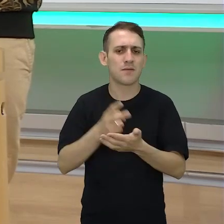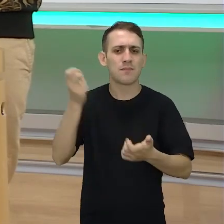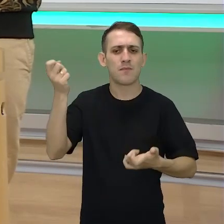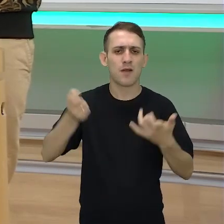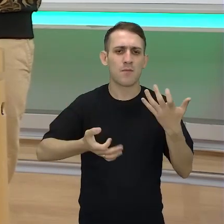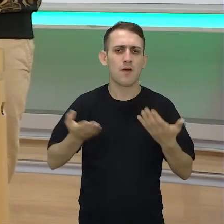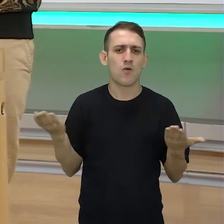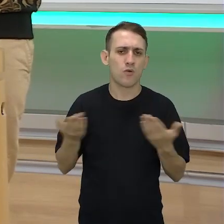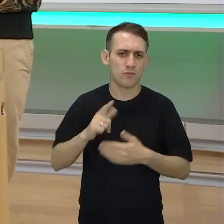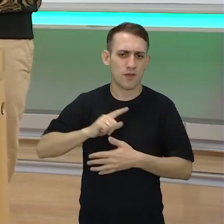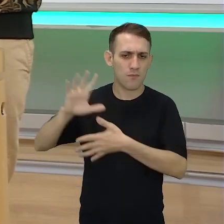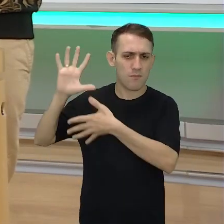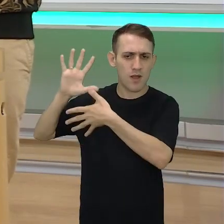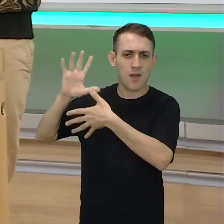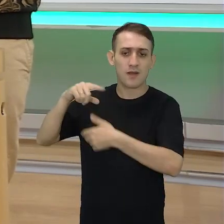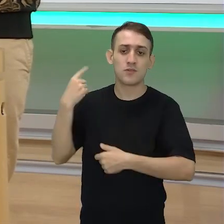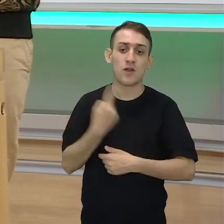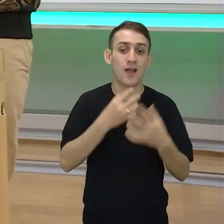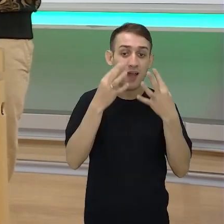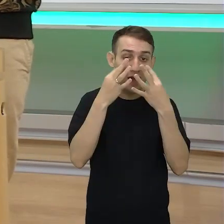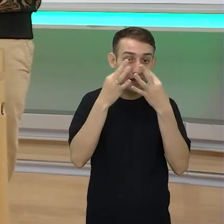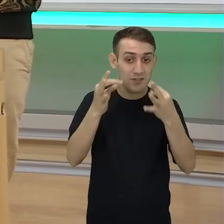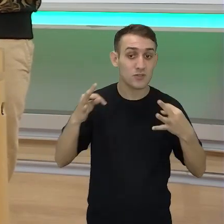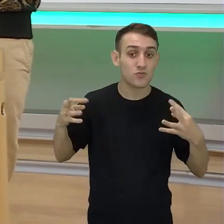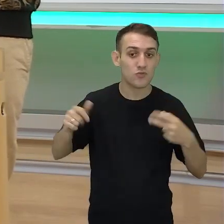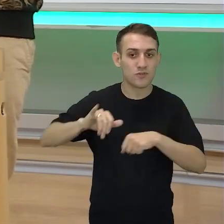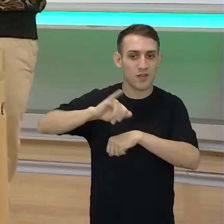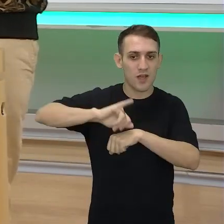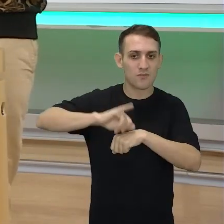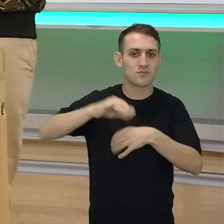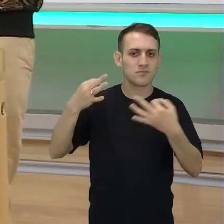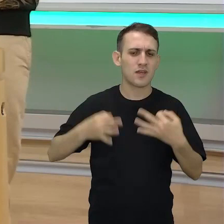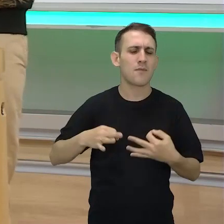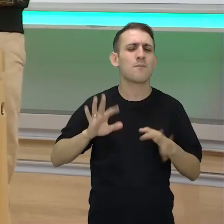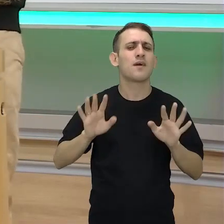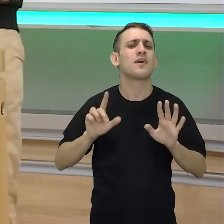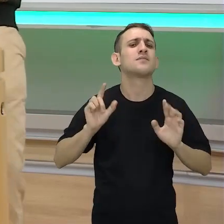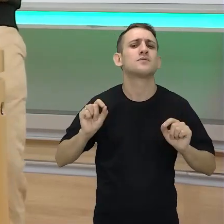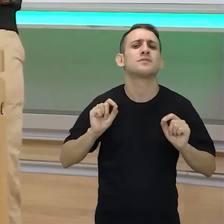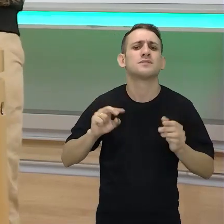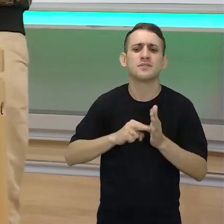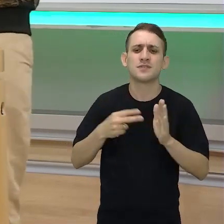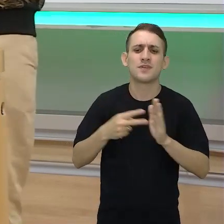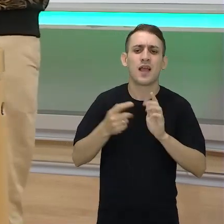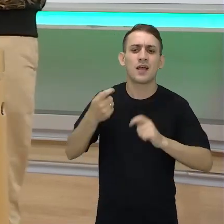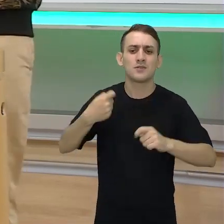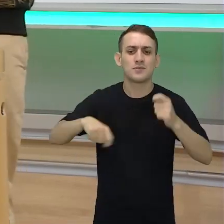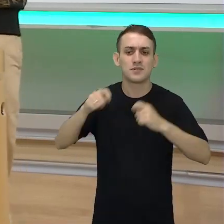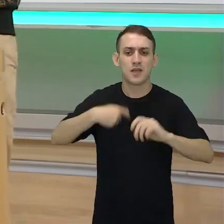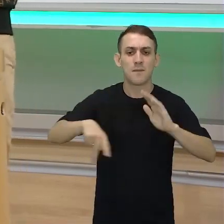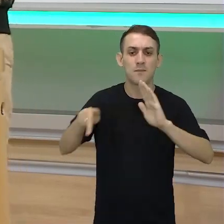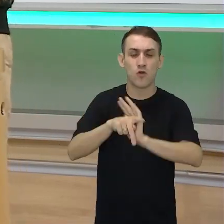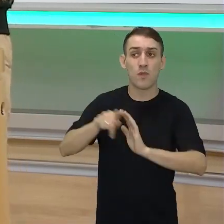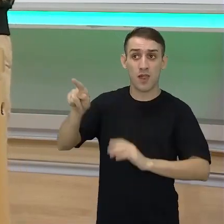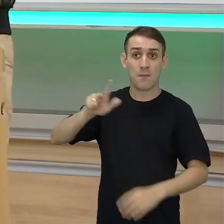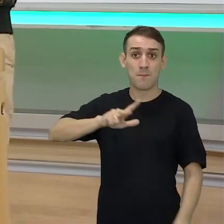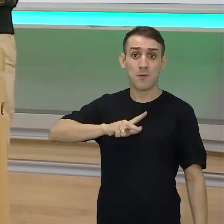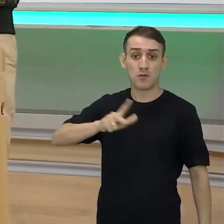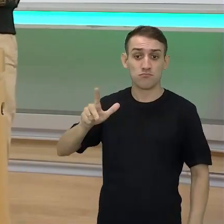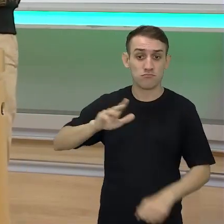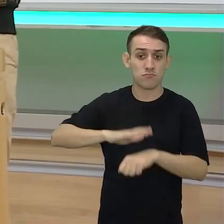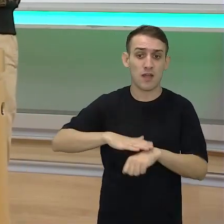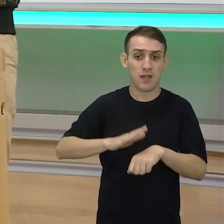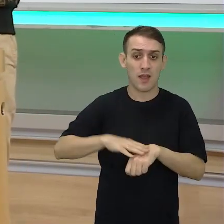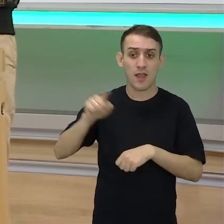gente tem alguns mapas e vamos prestar atenção aí nessas capitanias. Mas nada mais é que uma administração que Portugal fez.